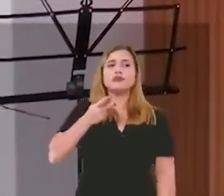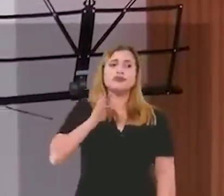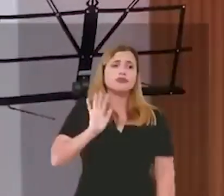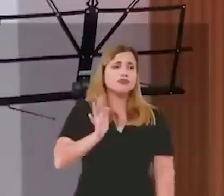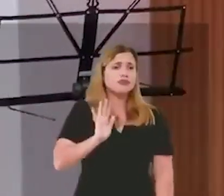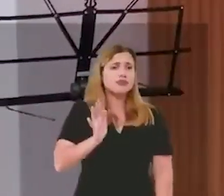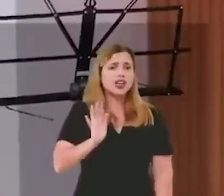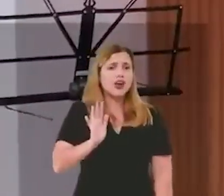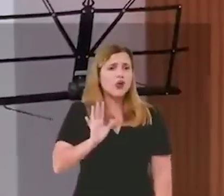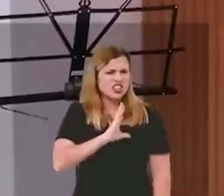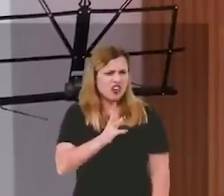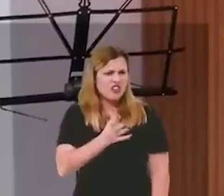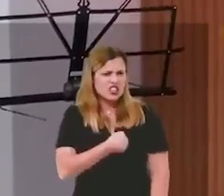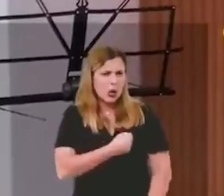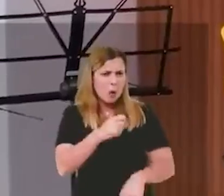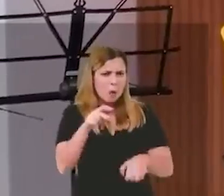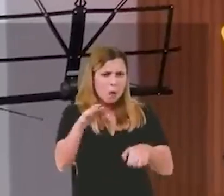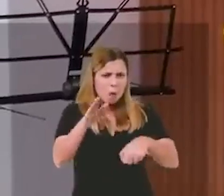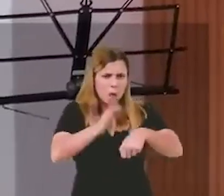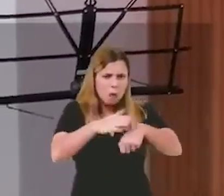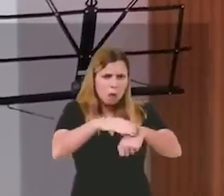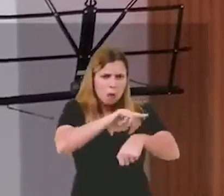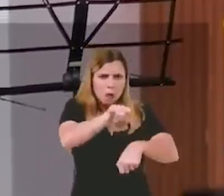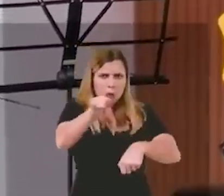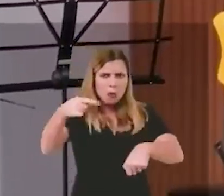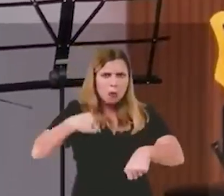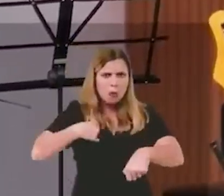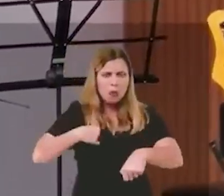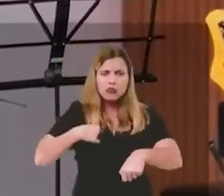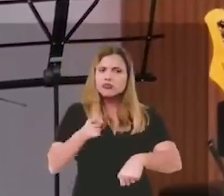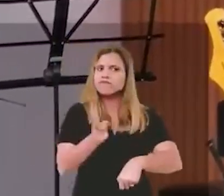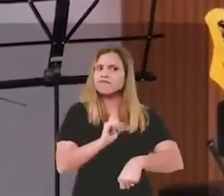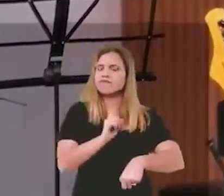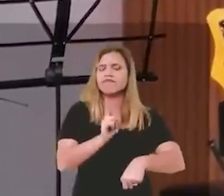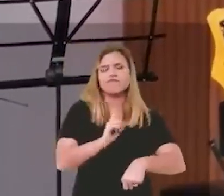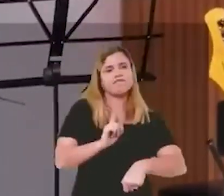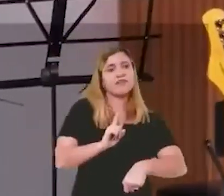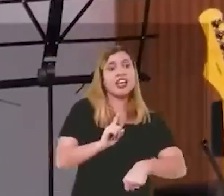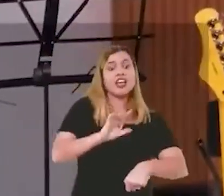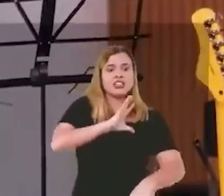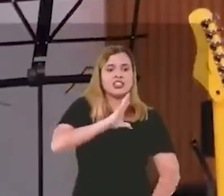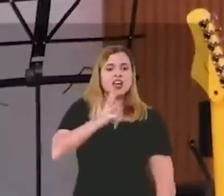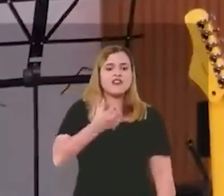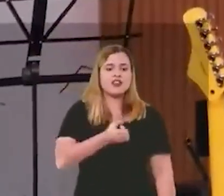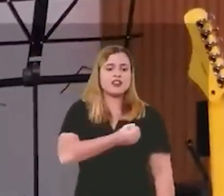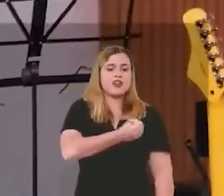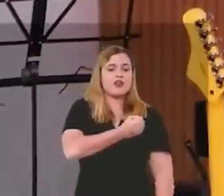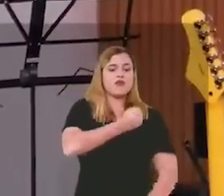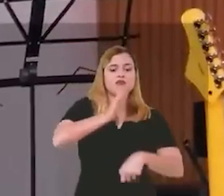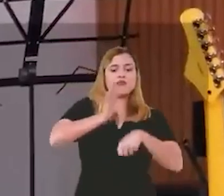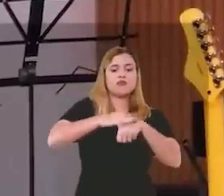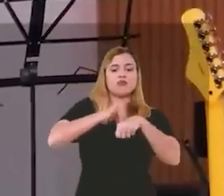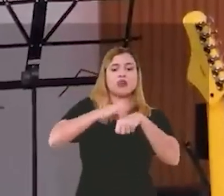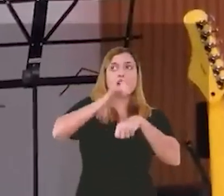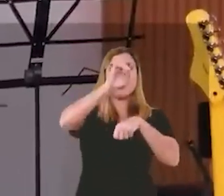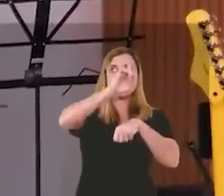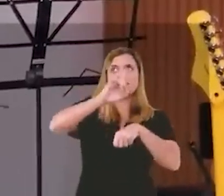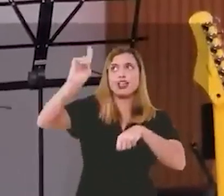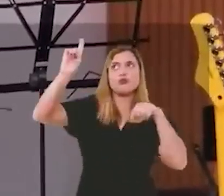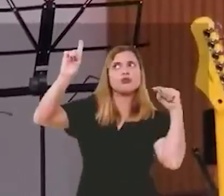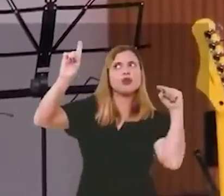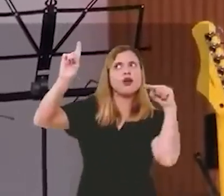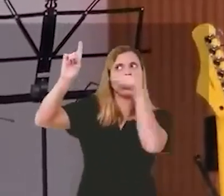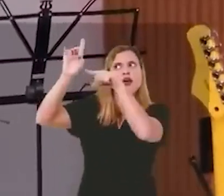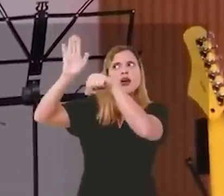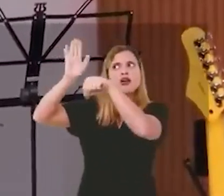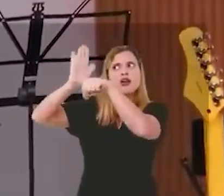Salvação não está na sua mão. Salvação não está na mão da igreja. Salvação está na mão de Deus. Só